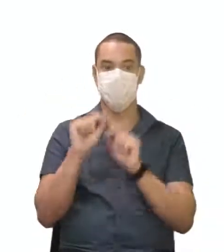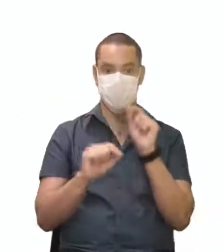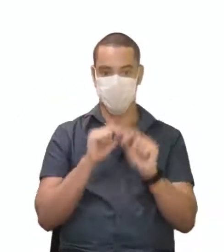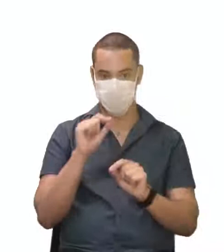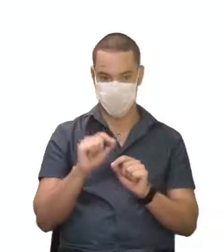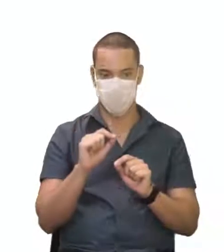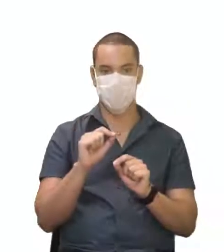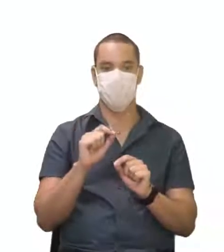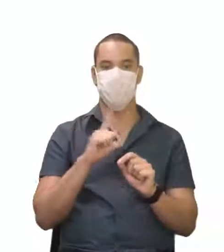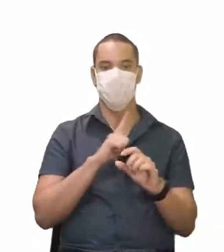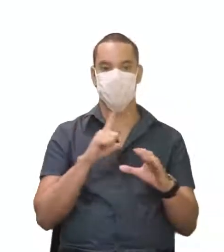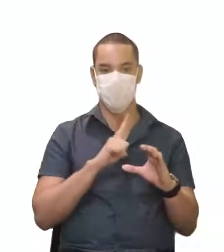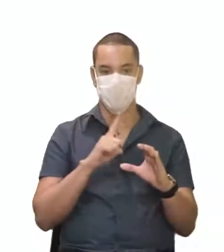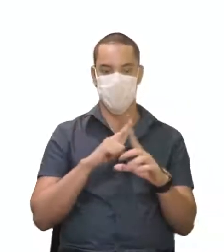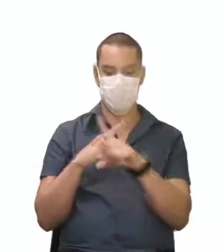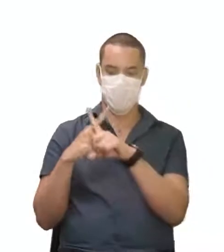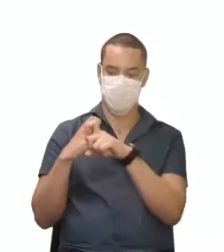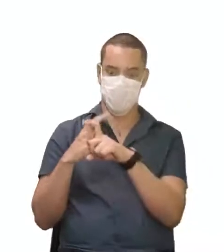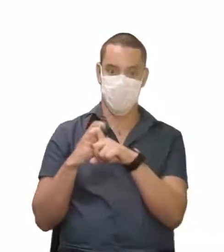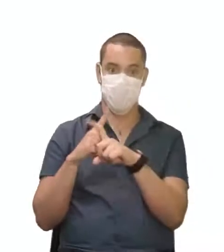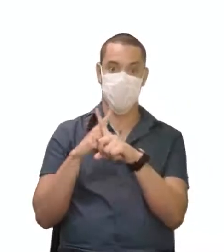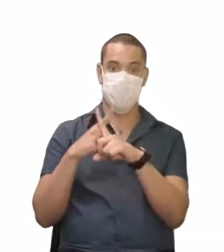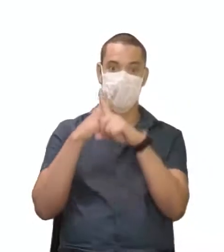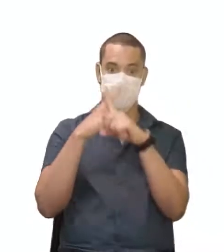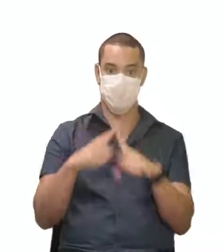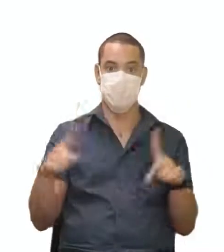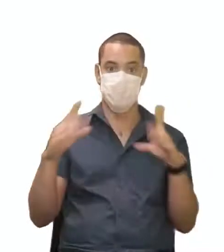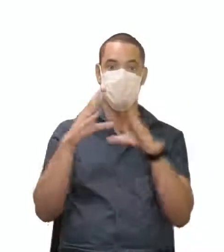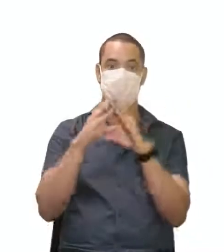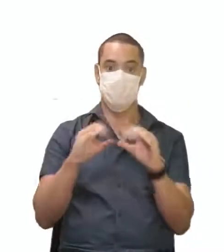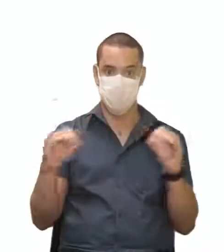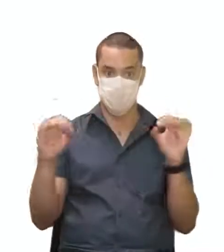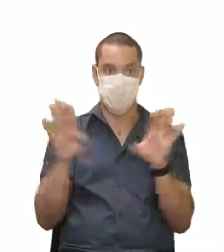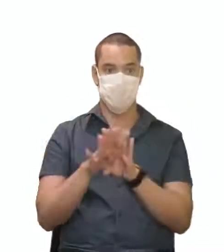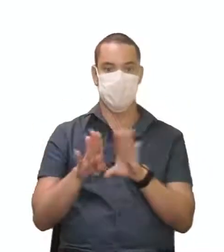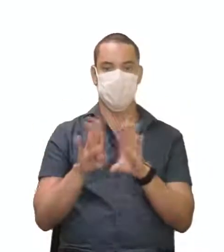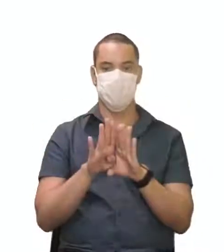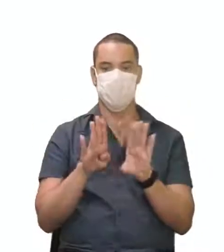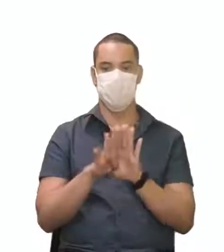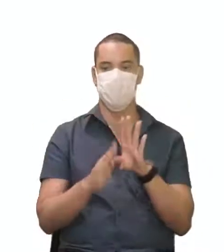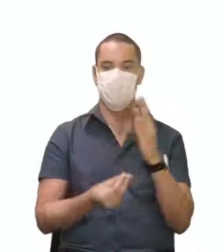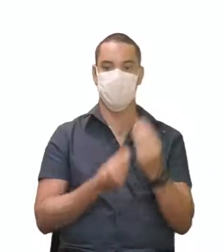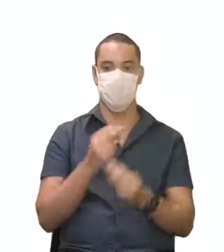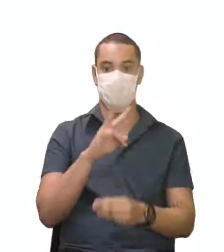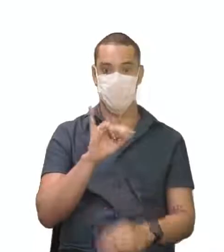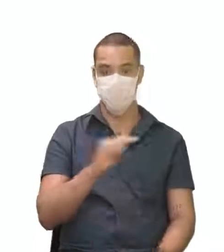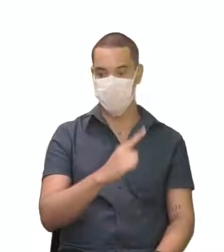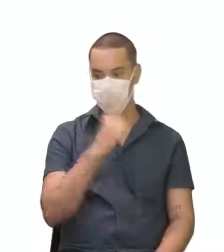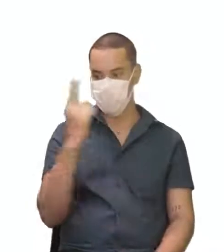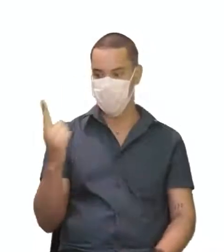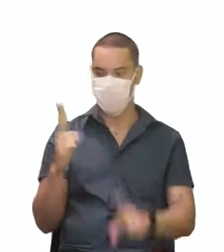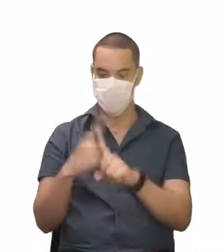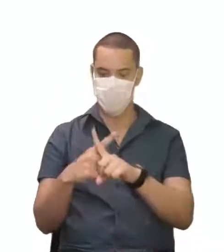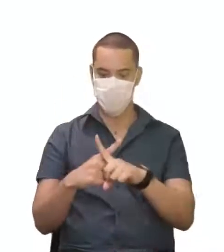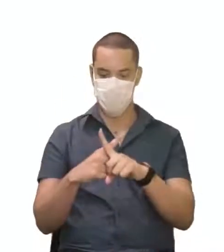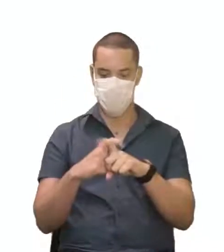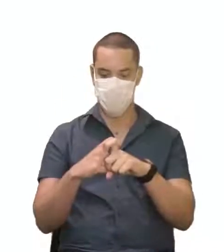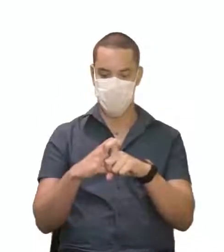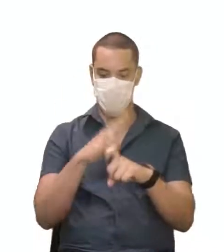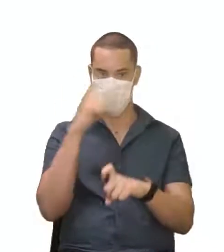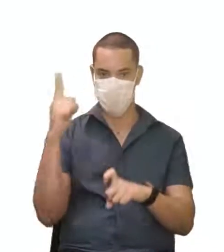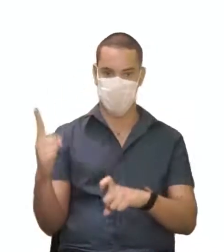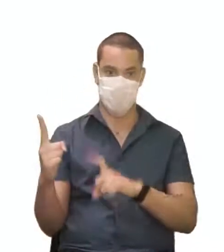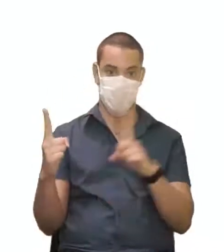aqui o cromossomo, eles vão se separar. Opa! Tá? Vai um para o lado, outro para o outro. Aqui, ó,